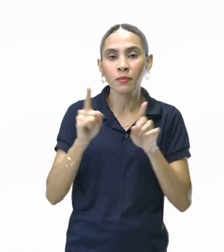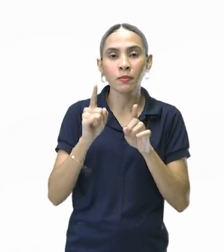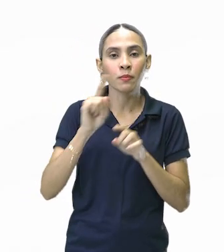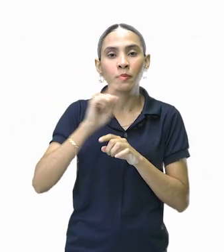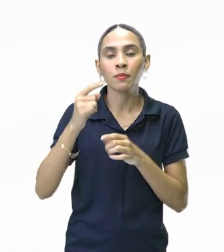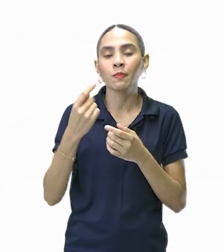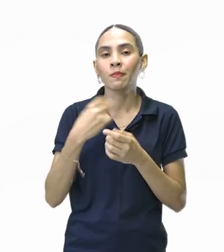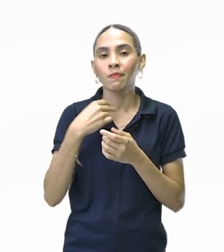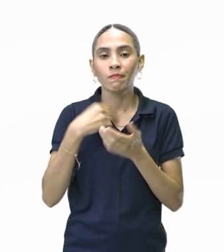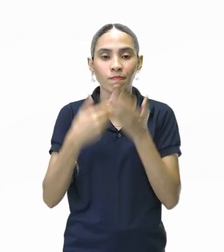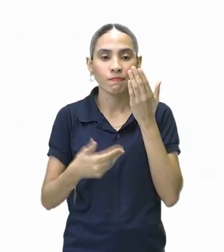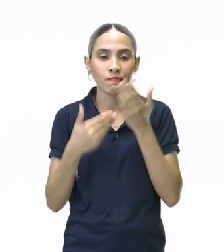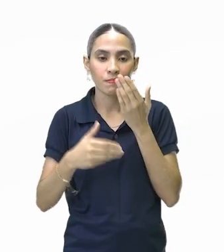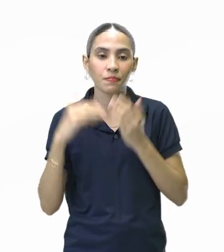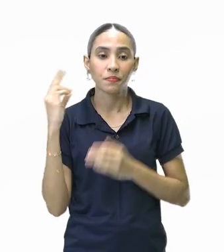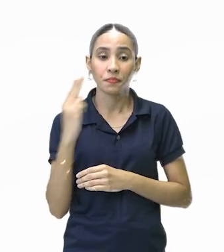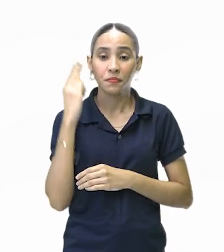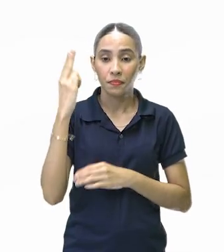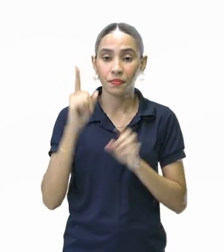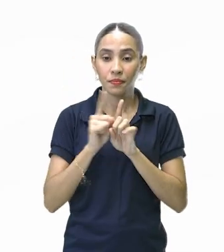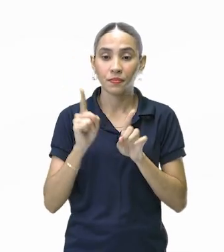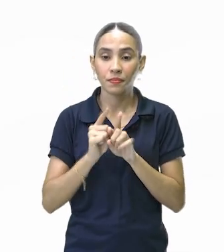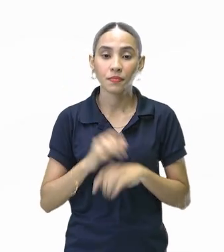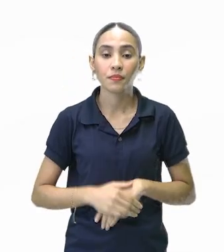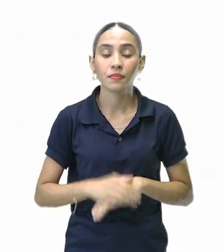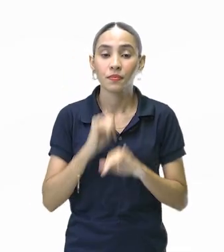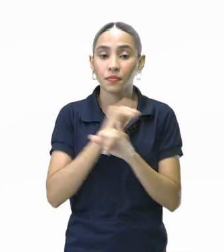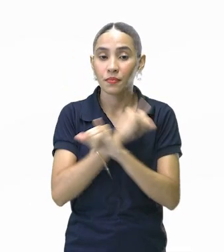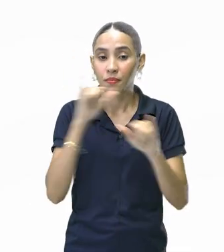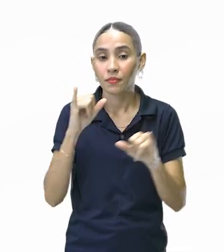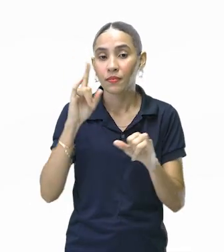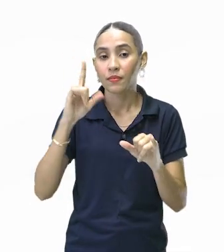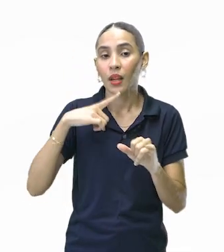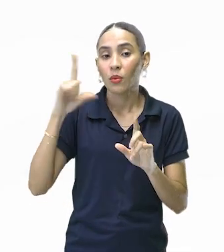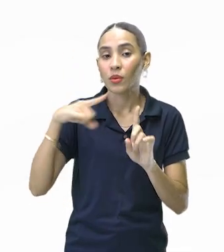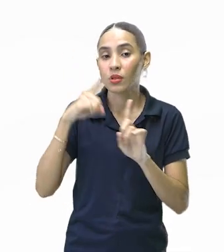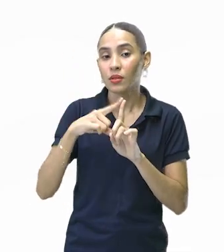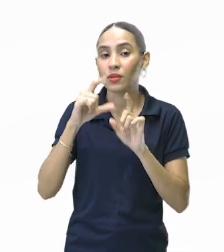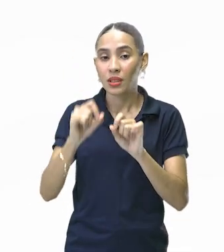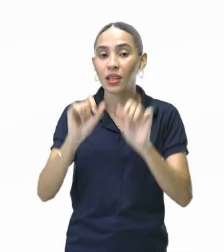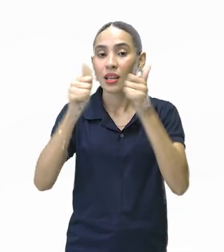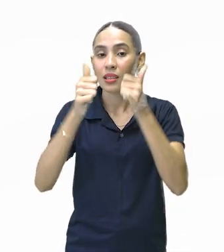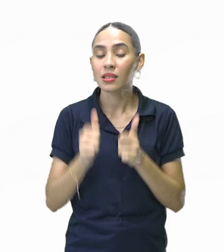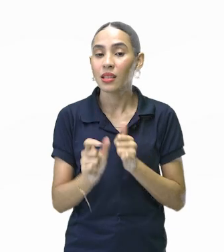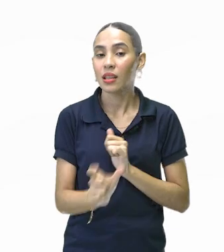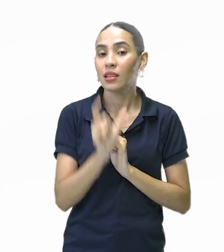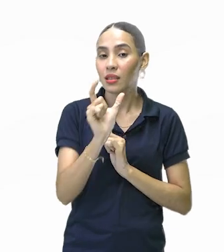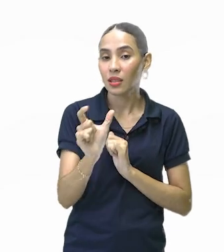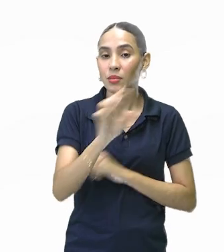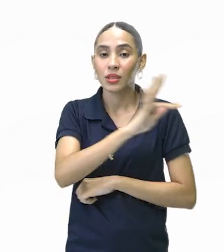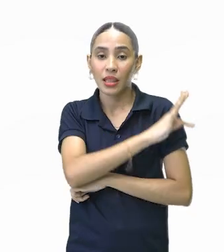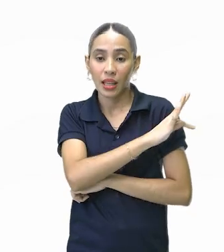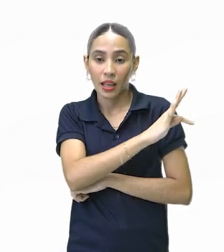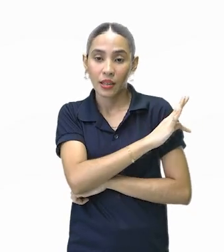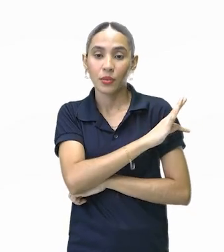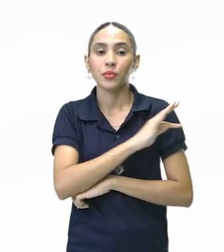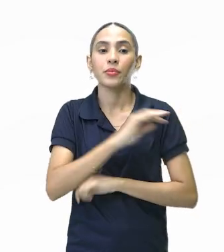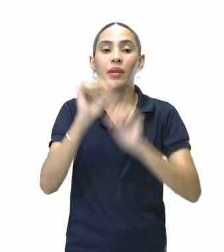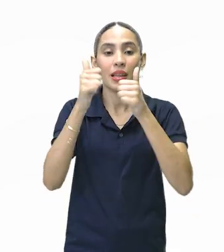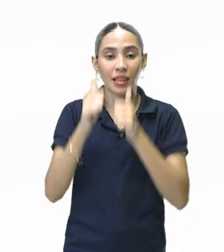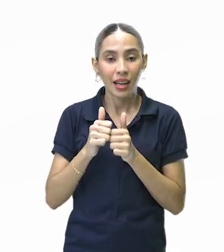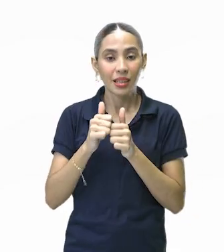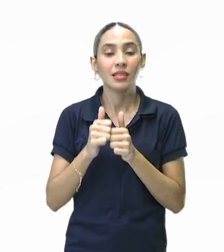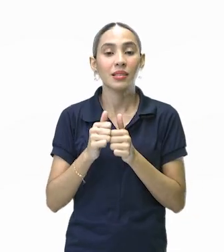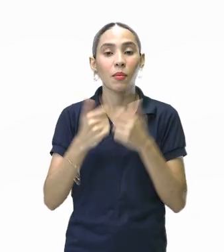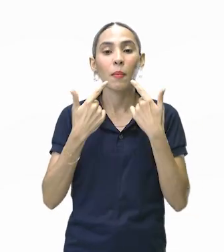perder o rigor da ciência. Bom, e essa divulgação científica, ela busca traduzir termos técnicos, resultados complexos